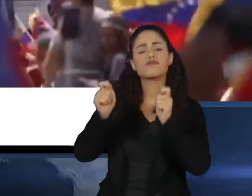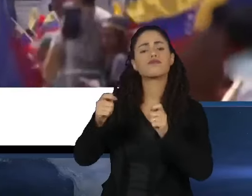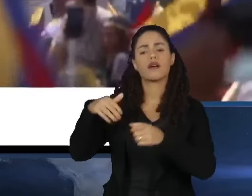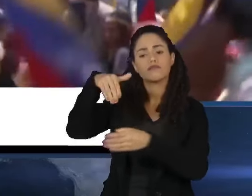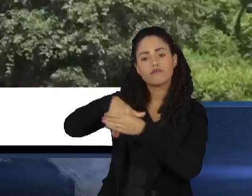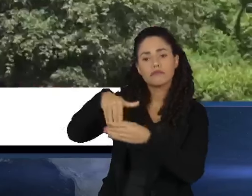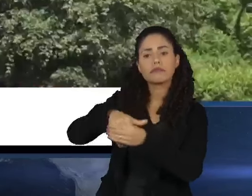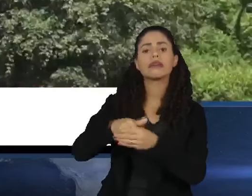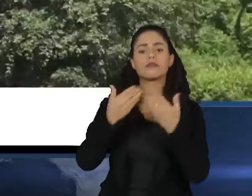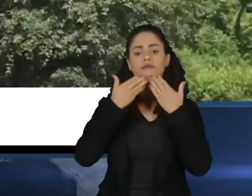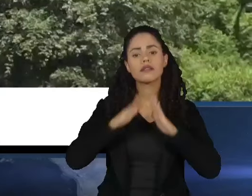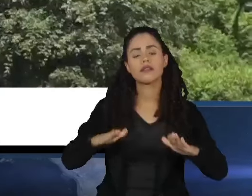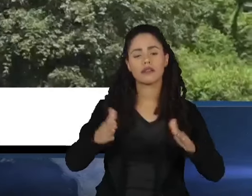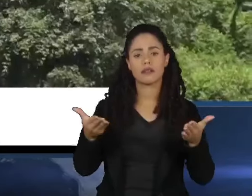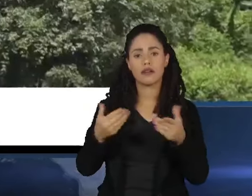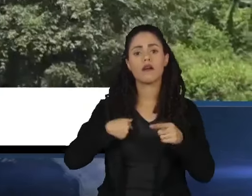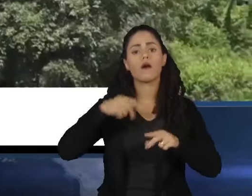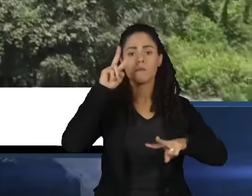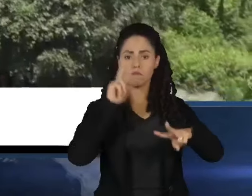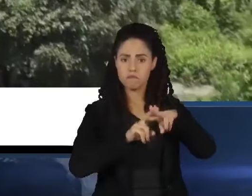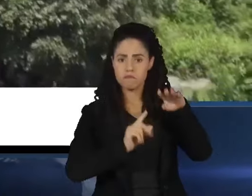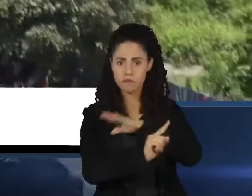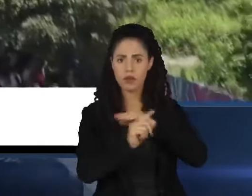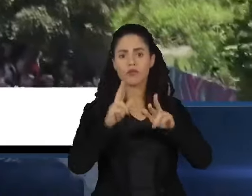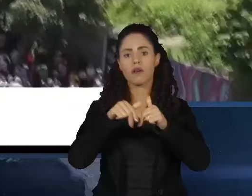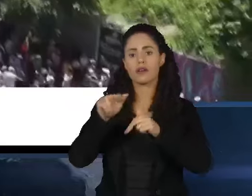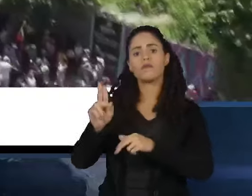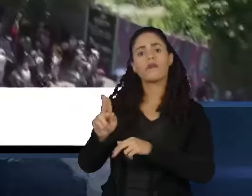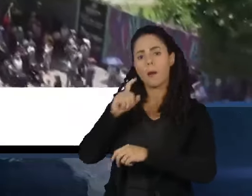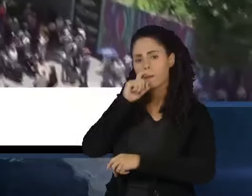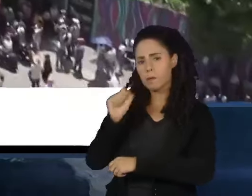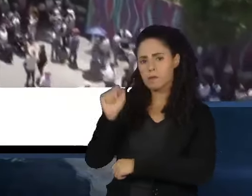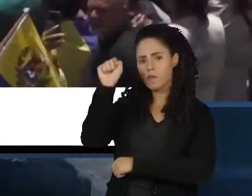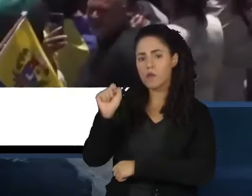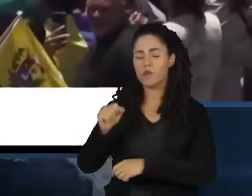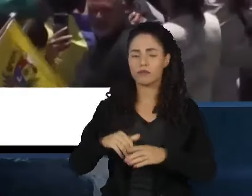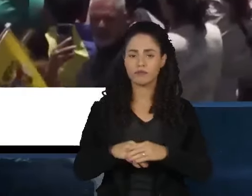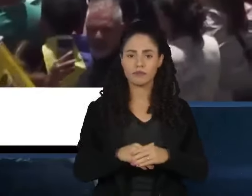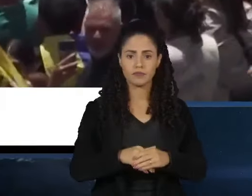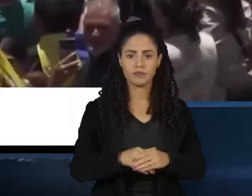até crianças foram presas pelo regime de Nicolás Maduro.